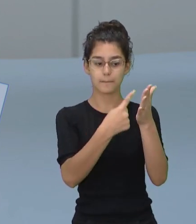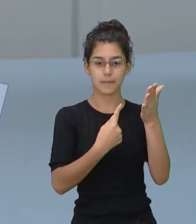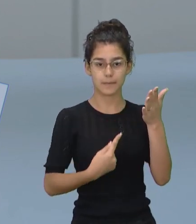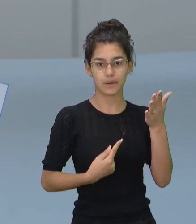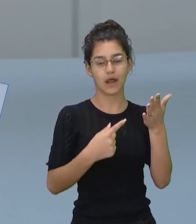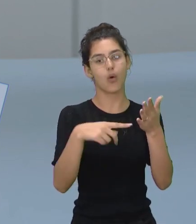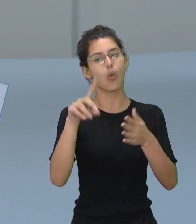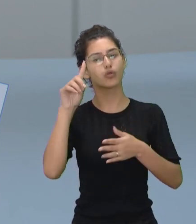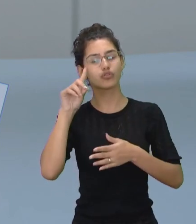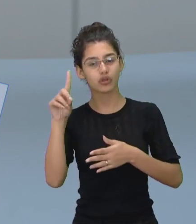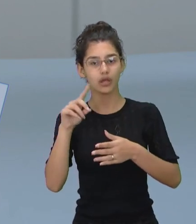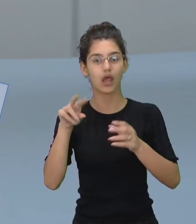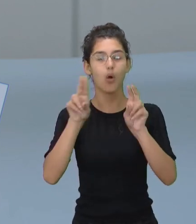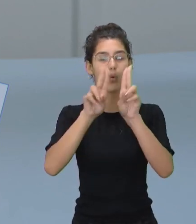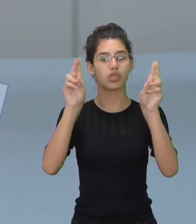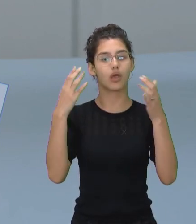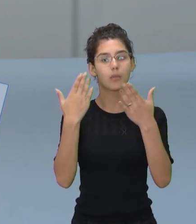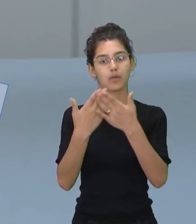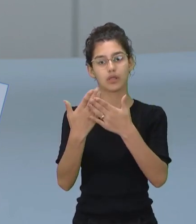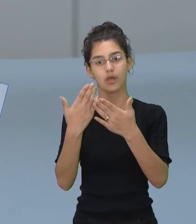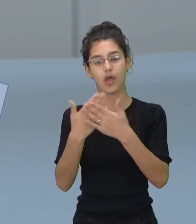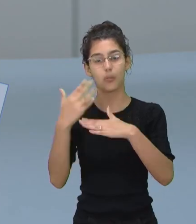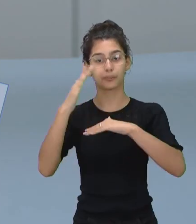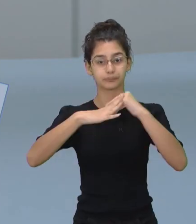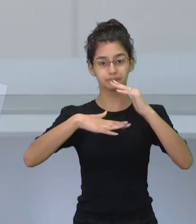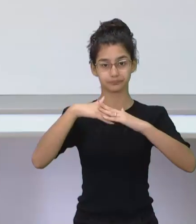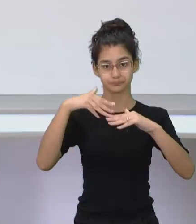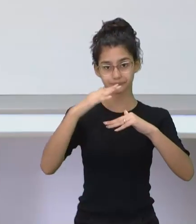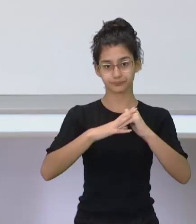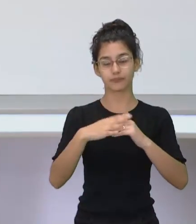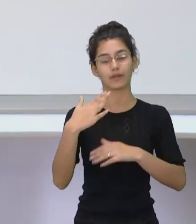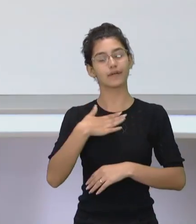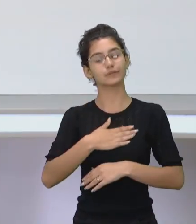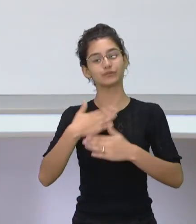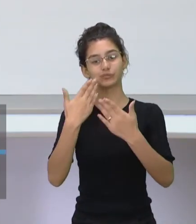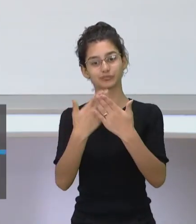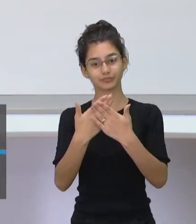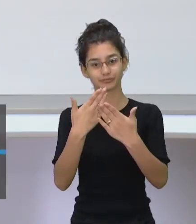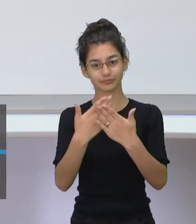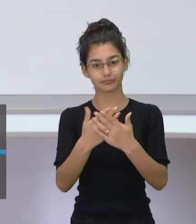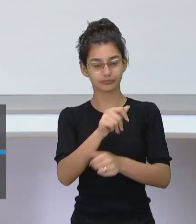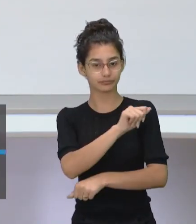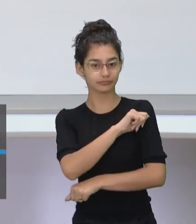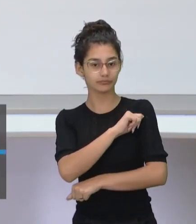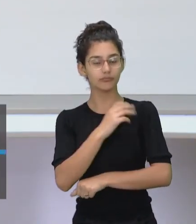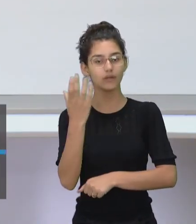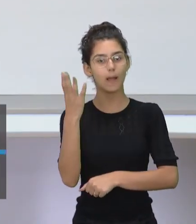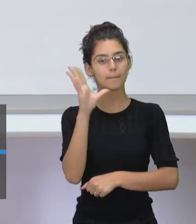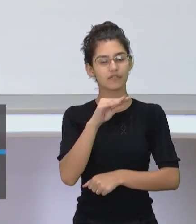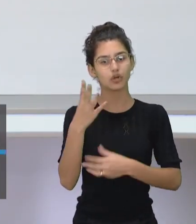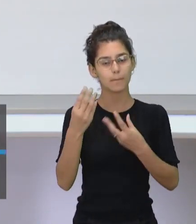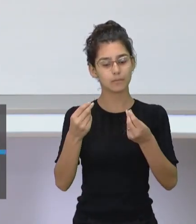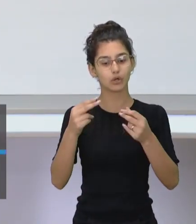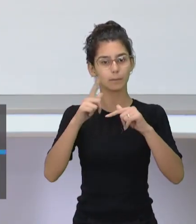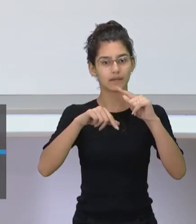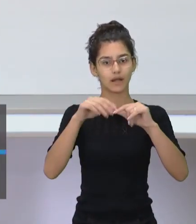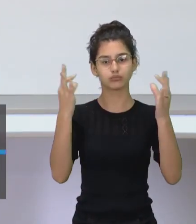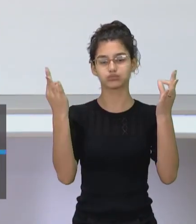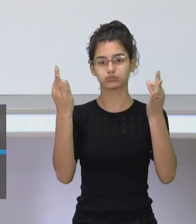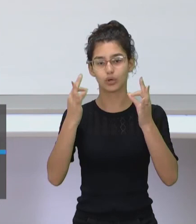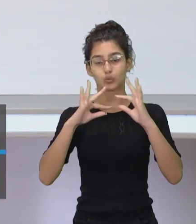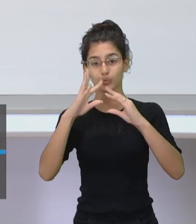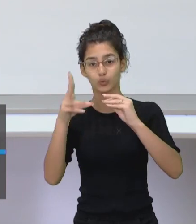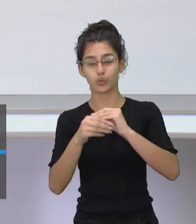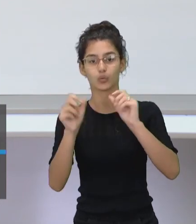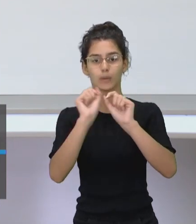a data, o título da aula, a habilidade. Queridos estudantes, aproveitem esse material, ele está bem completo, tem